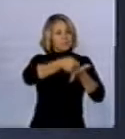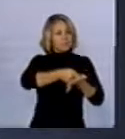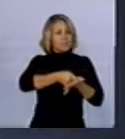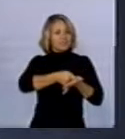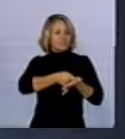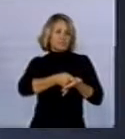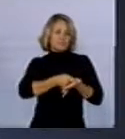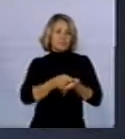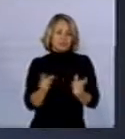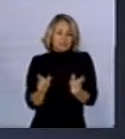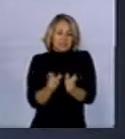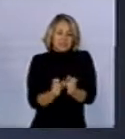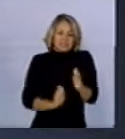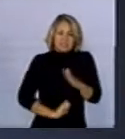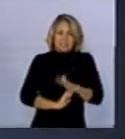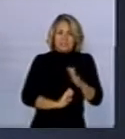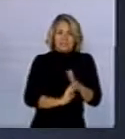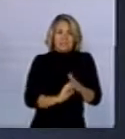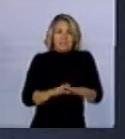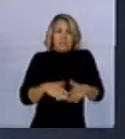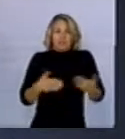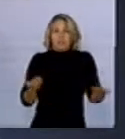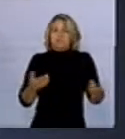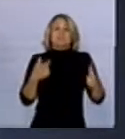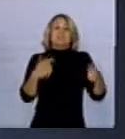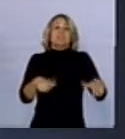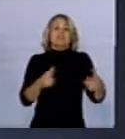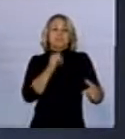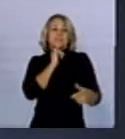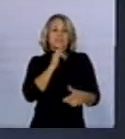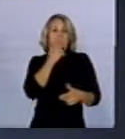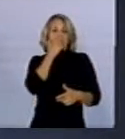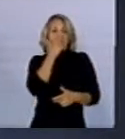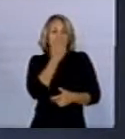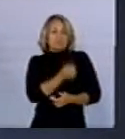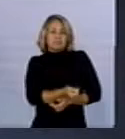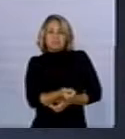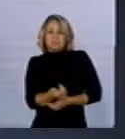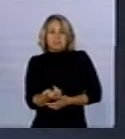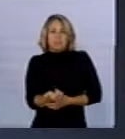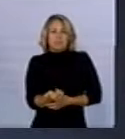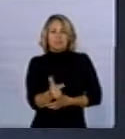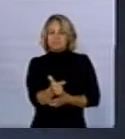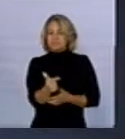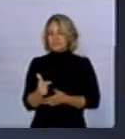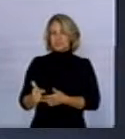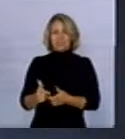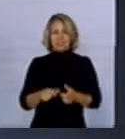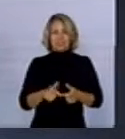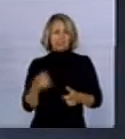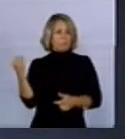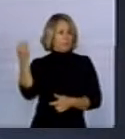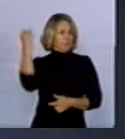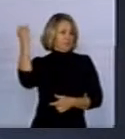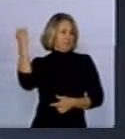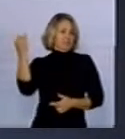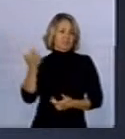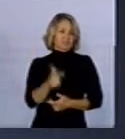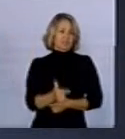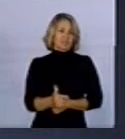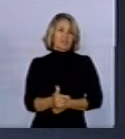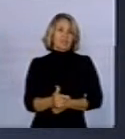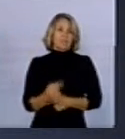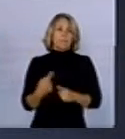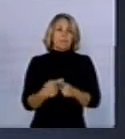São pequenas empresas. E onde está a relevância deles? No primeiro momento, parece que não possuem grande relevância porque